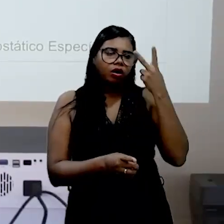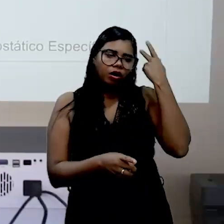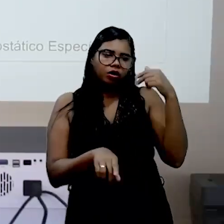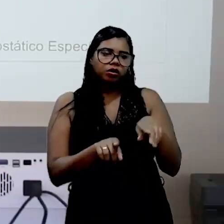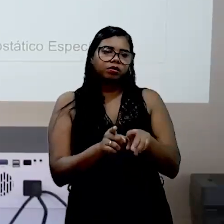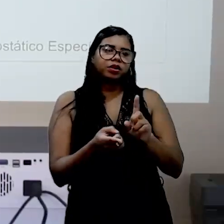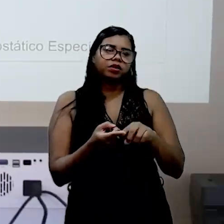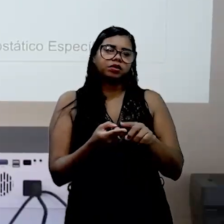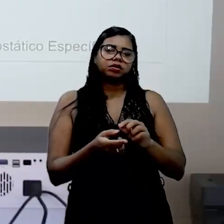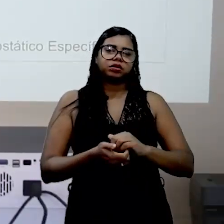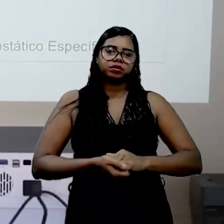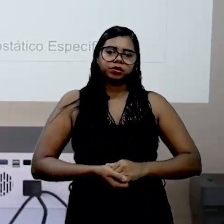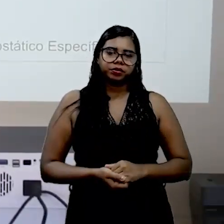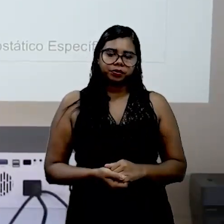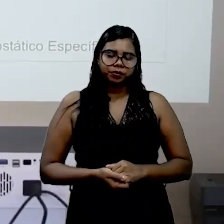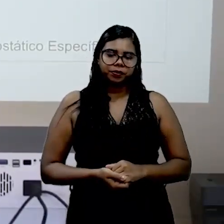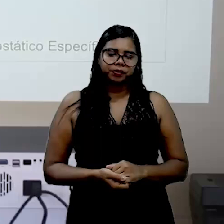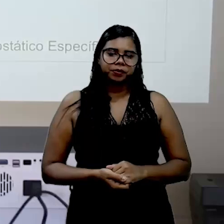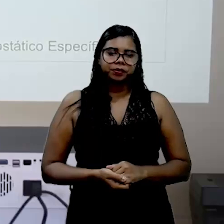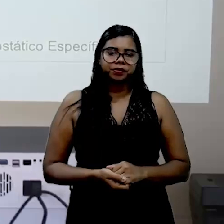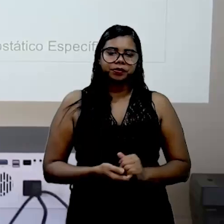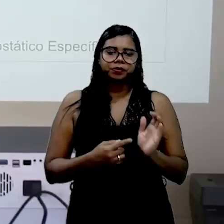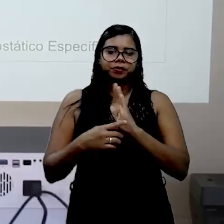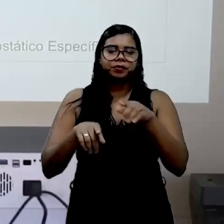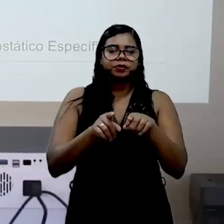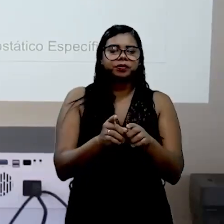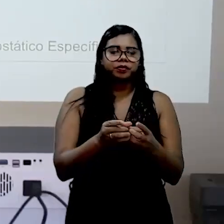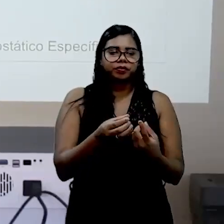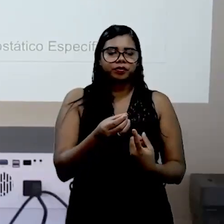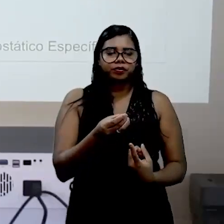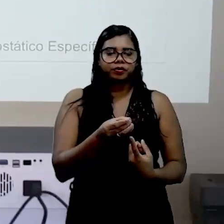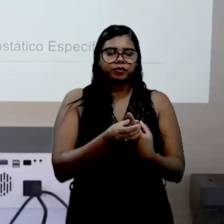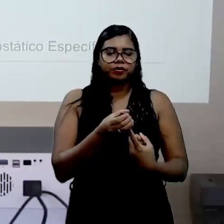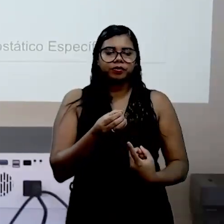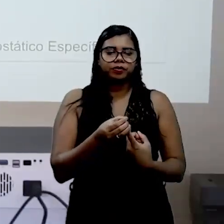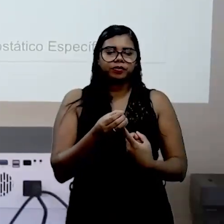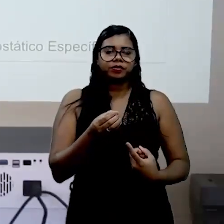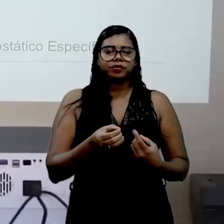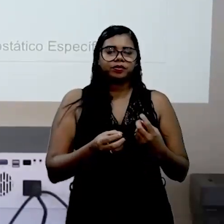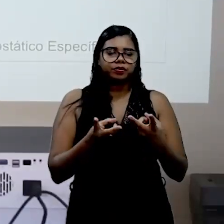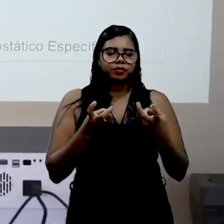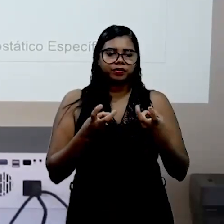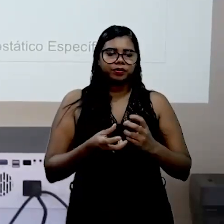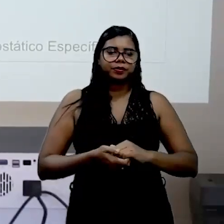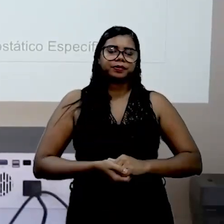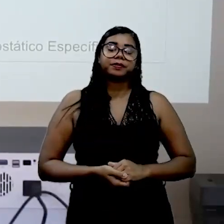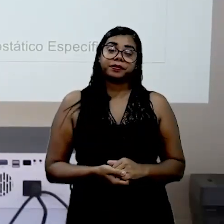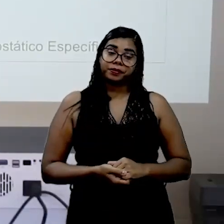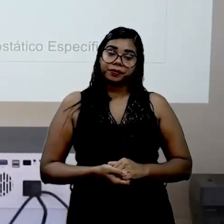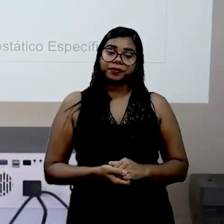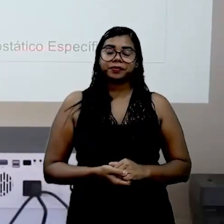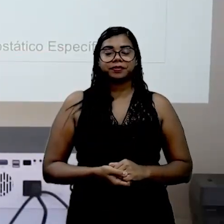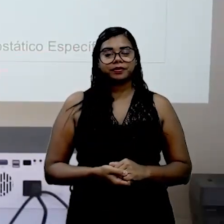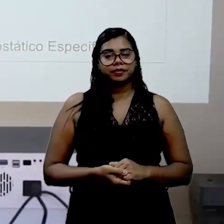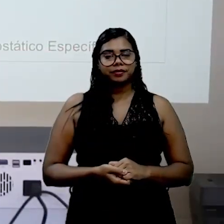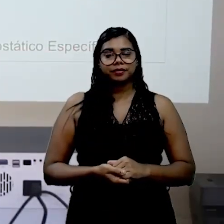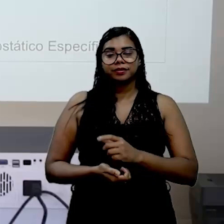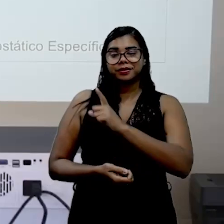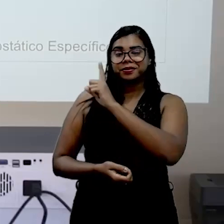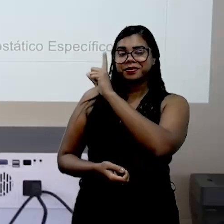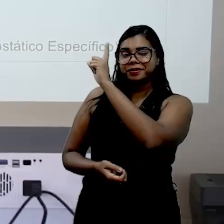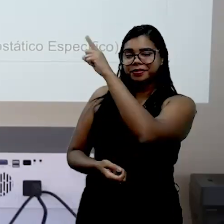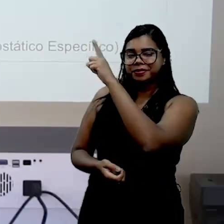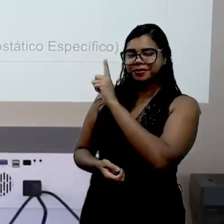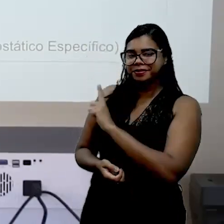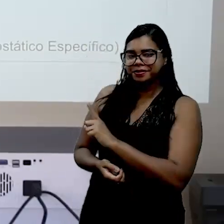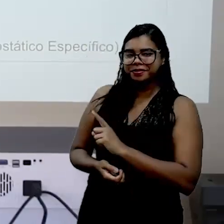que não serviu para ser como método de screening. Então, o toque percebe, né? E o PSA? PSA, todo mundo já